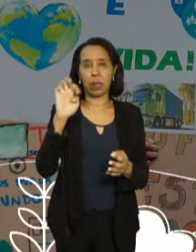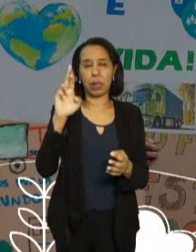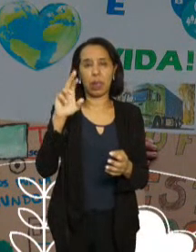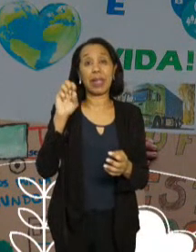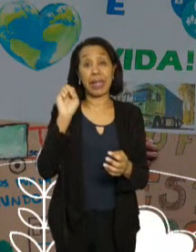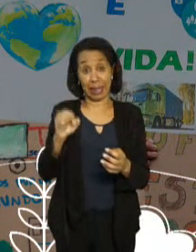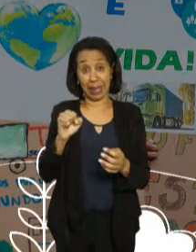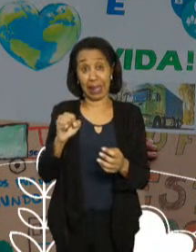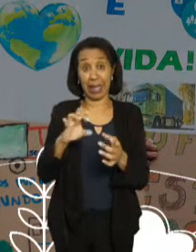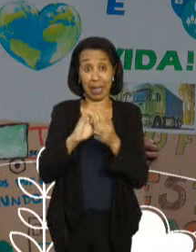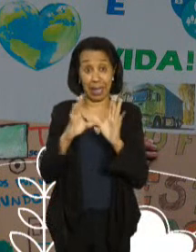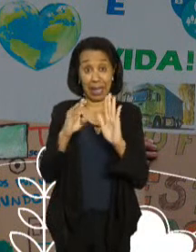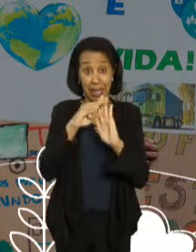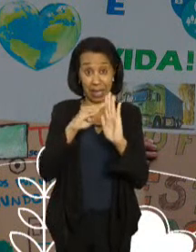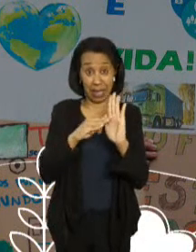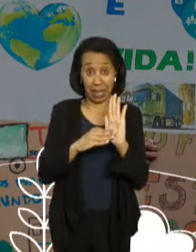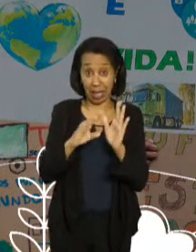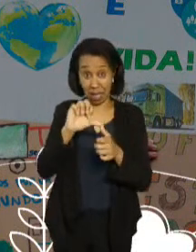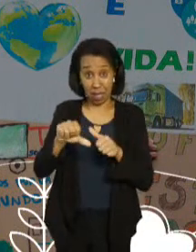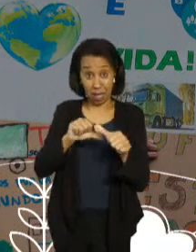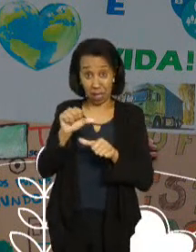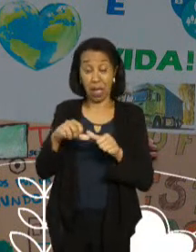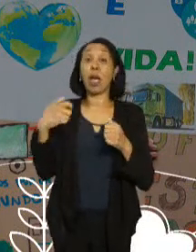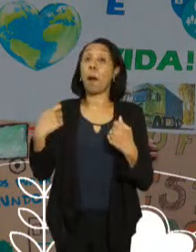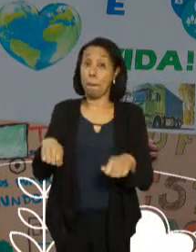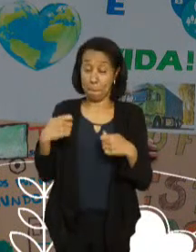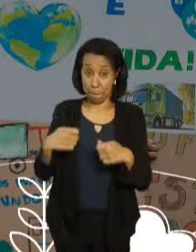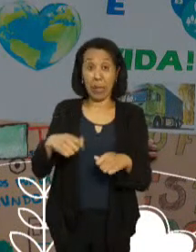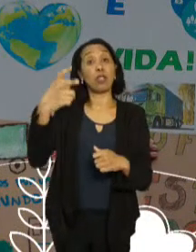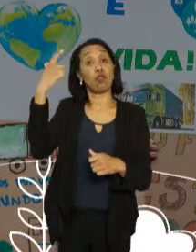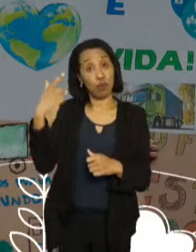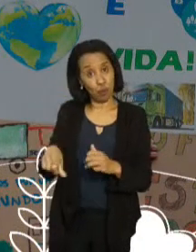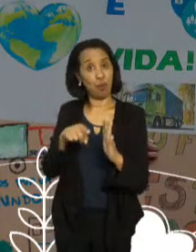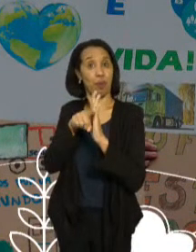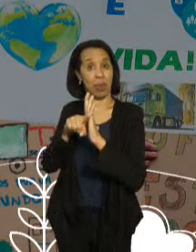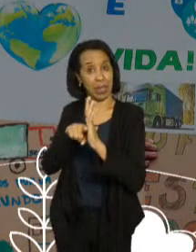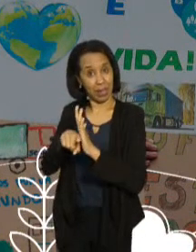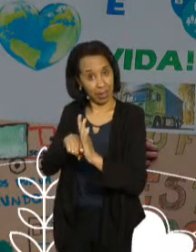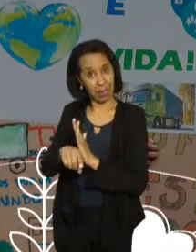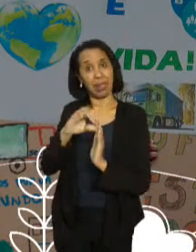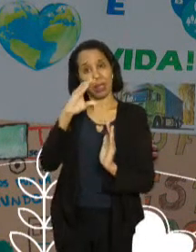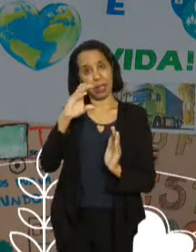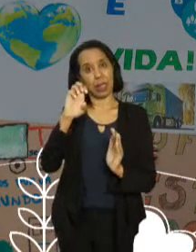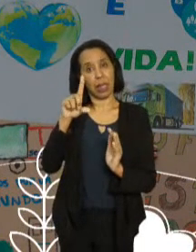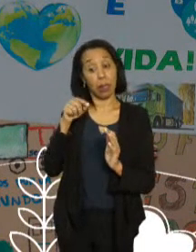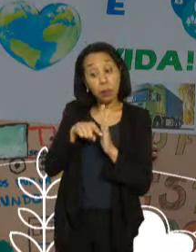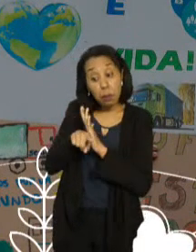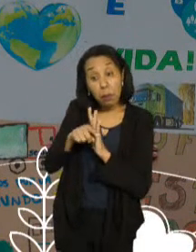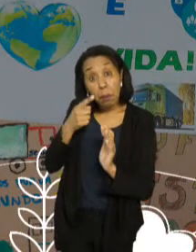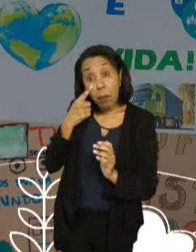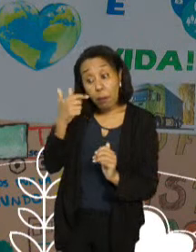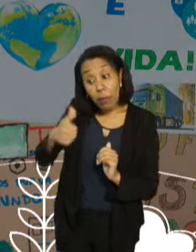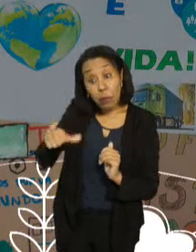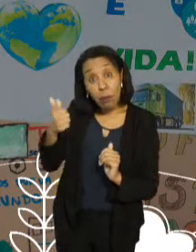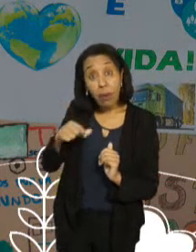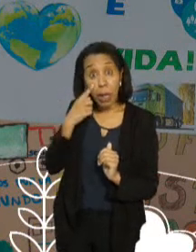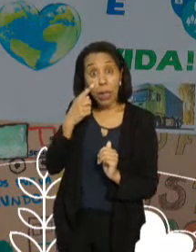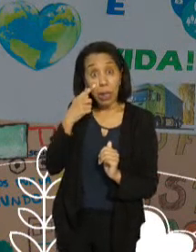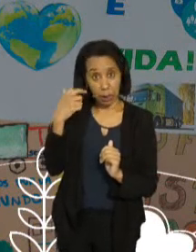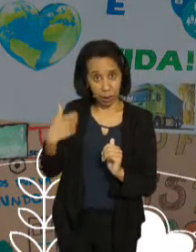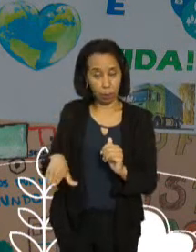qualquer alteração na lista, é preciso submeter novamente a CETESB para apreciação. Próximo slide.